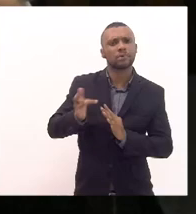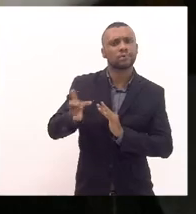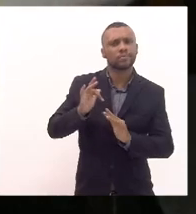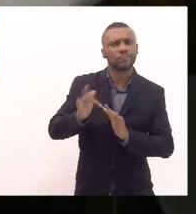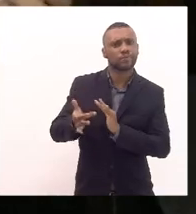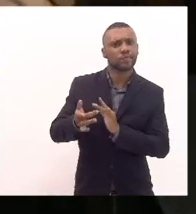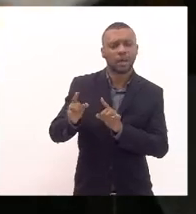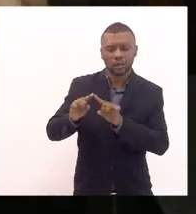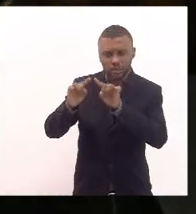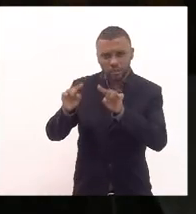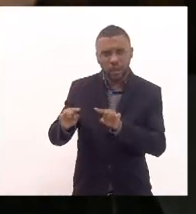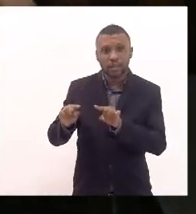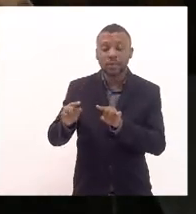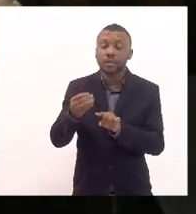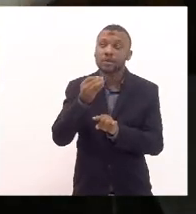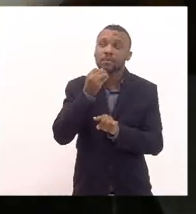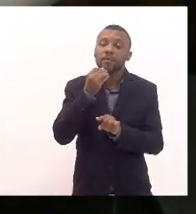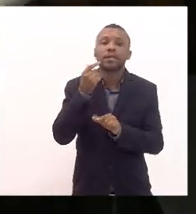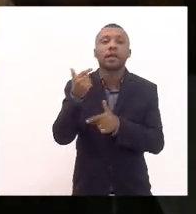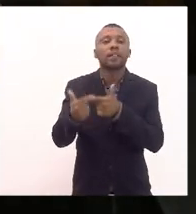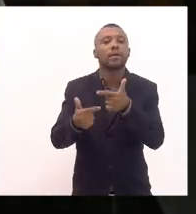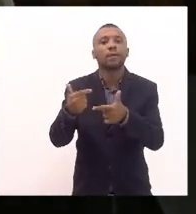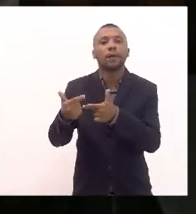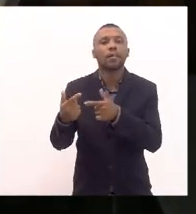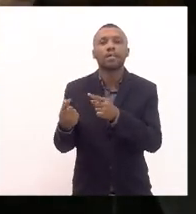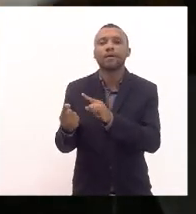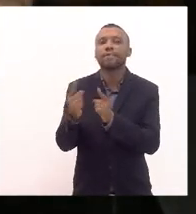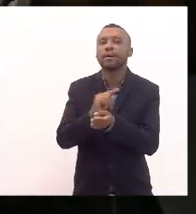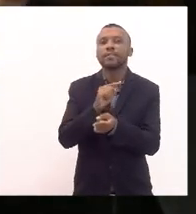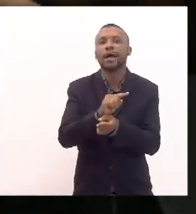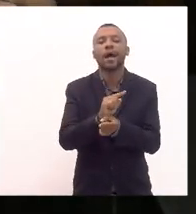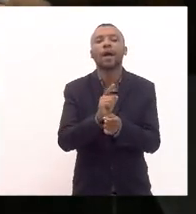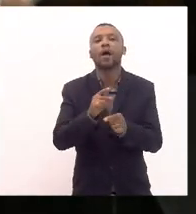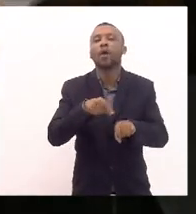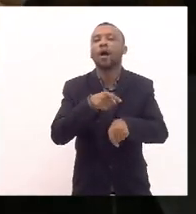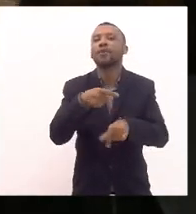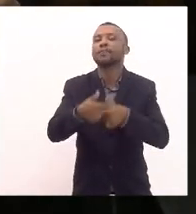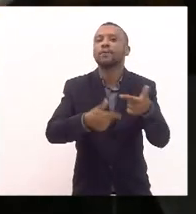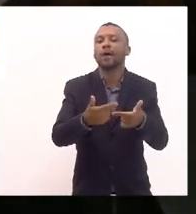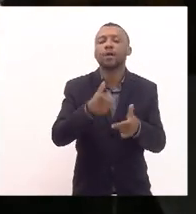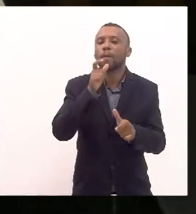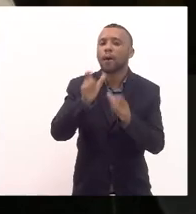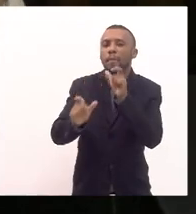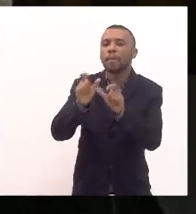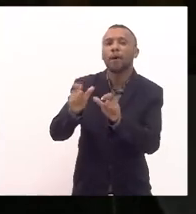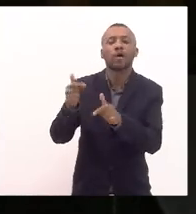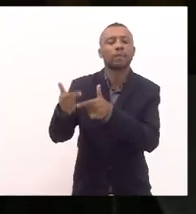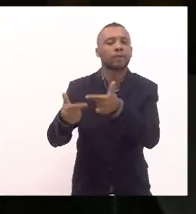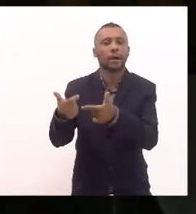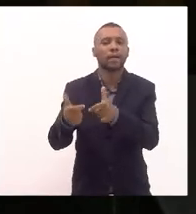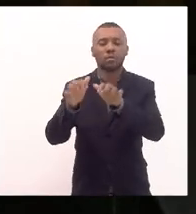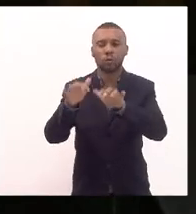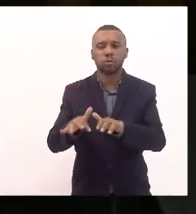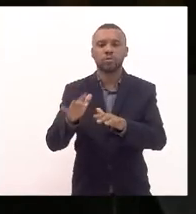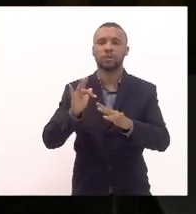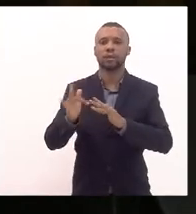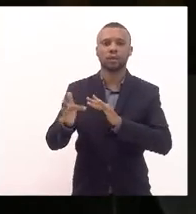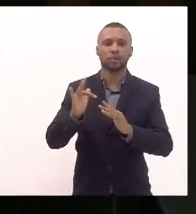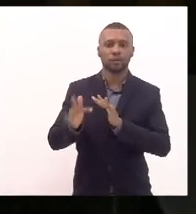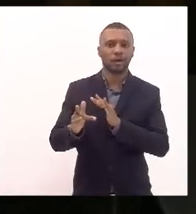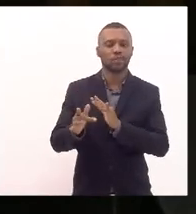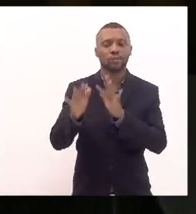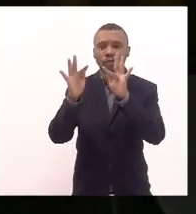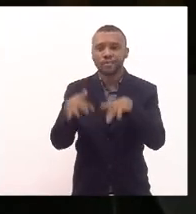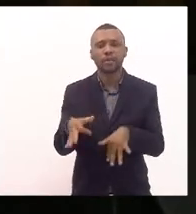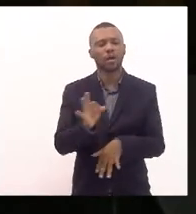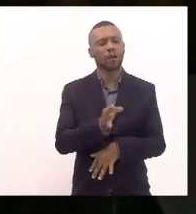asseclas vez que deviam tá trabalhando talvez vai um horário de trabalho atacando quem trabalha nas redes sociais e não acabou